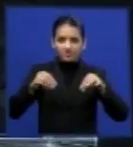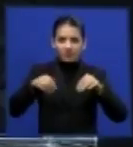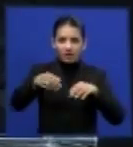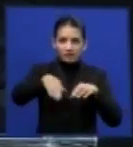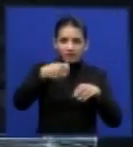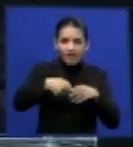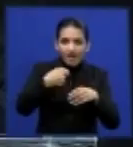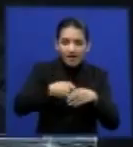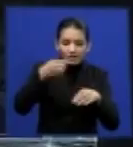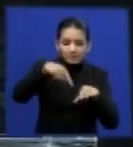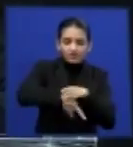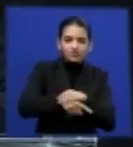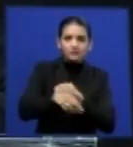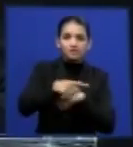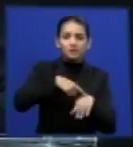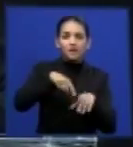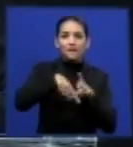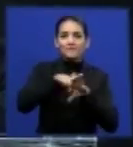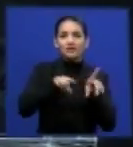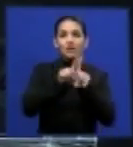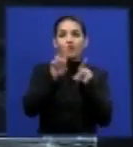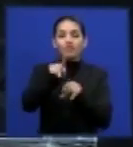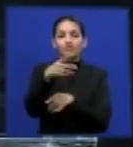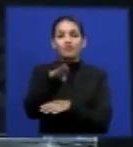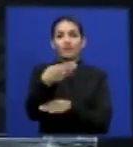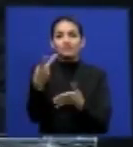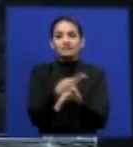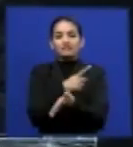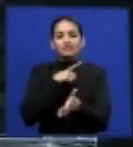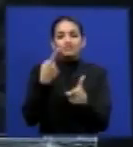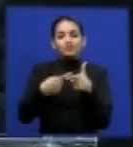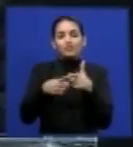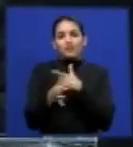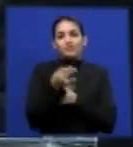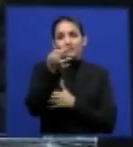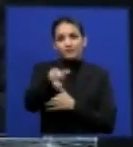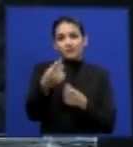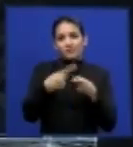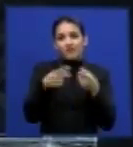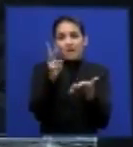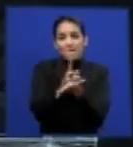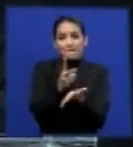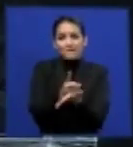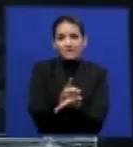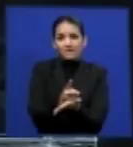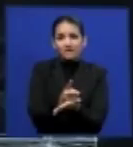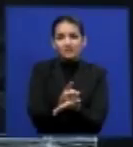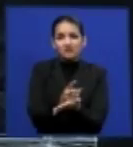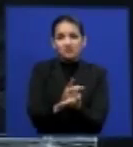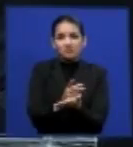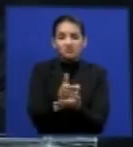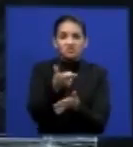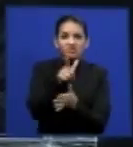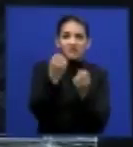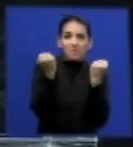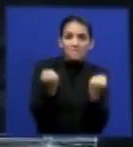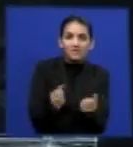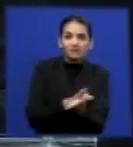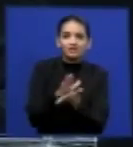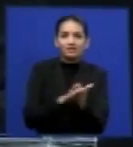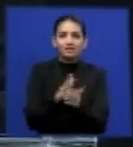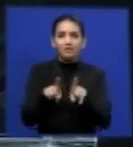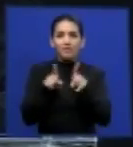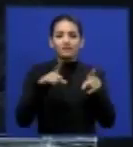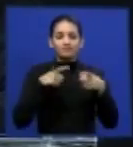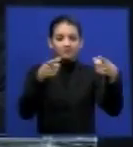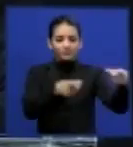disposição de lixo doméstico, ele causa problemas. Apesar de não ser pesado, ele ocupa